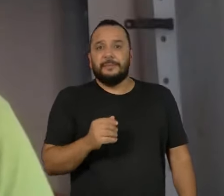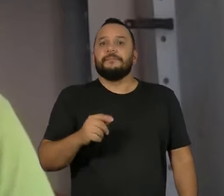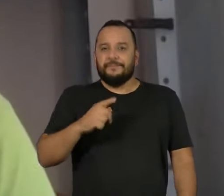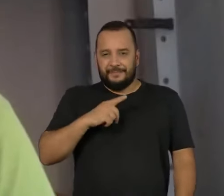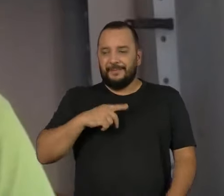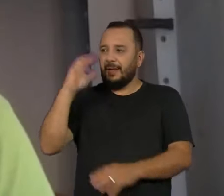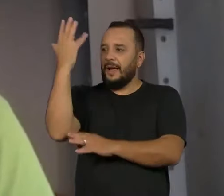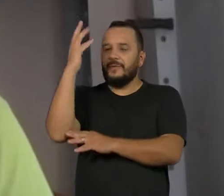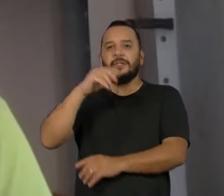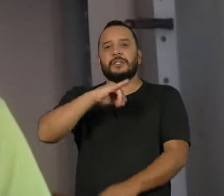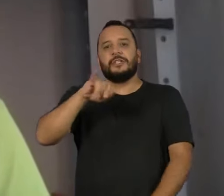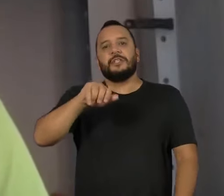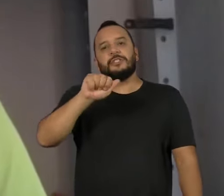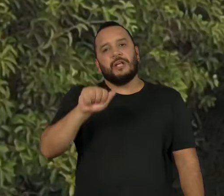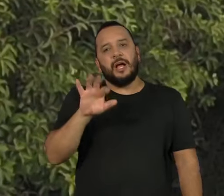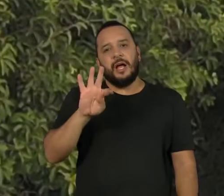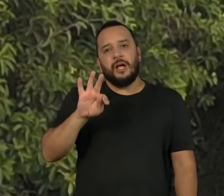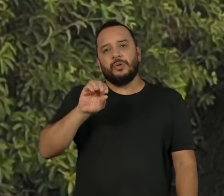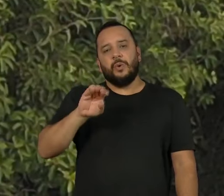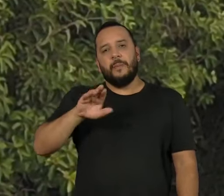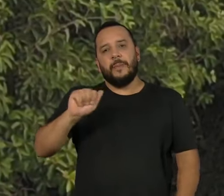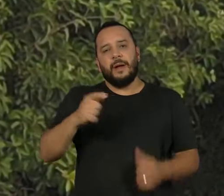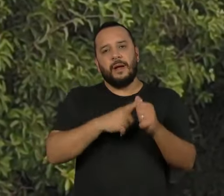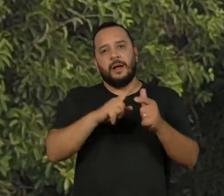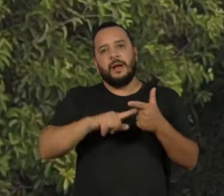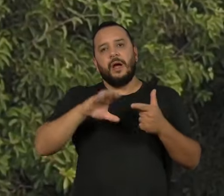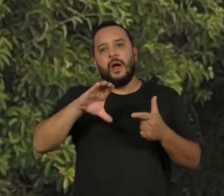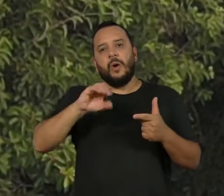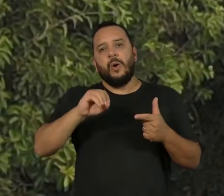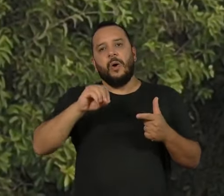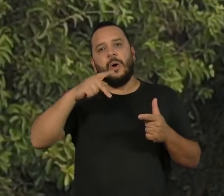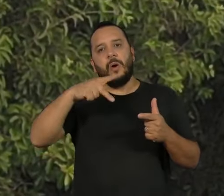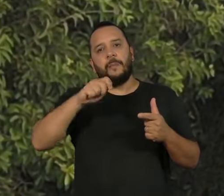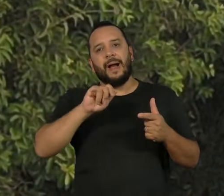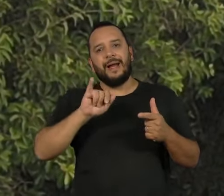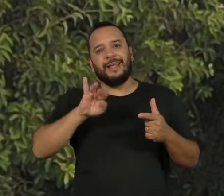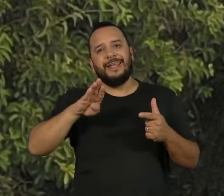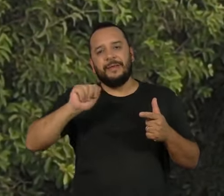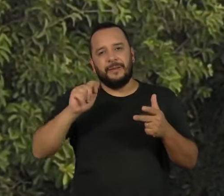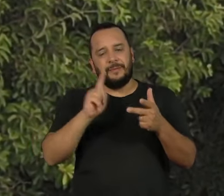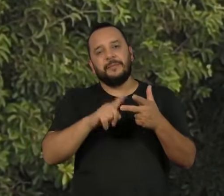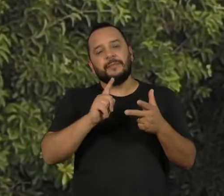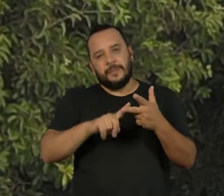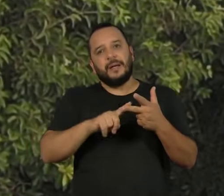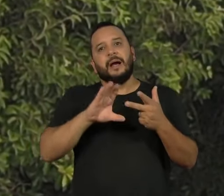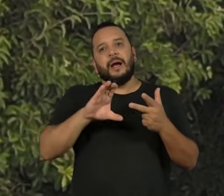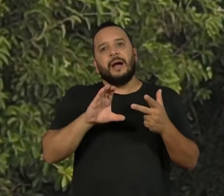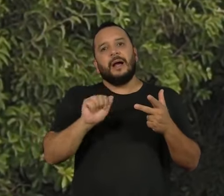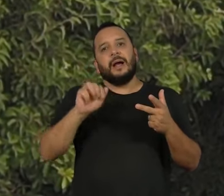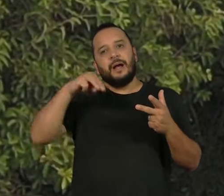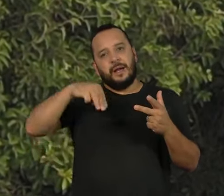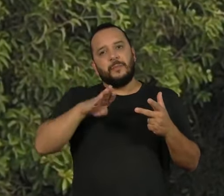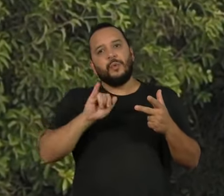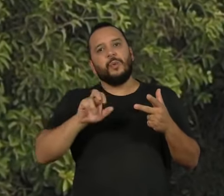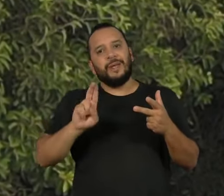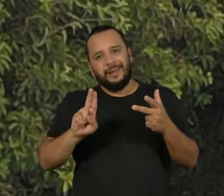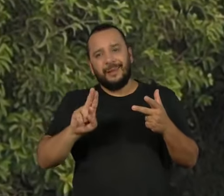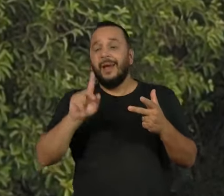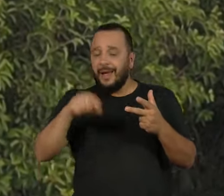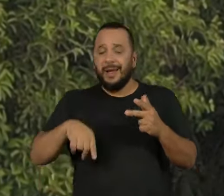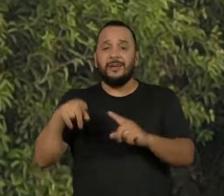jatobá, o cambuí, né, a copaíba, por exemplo, que eles se alimentam bastante e são espécies